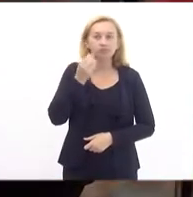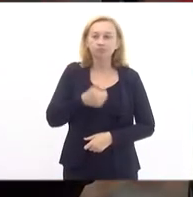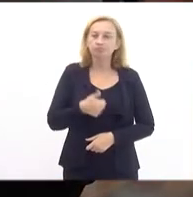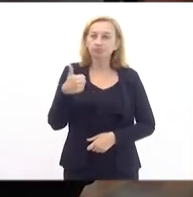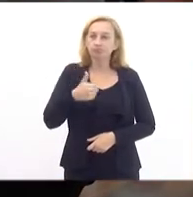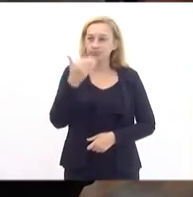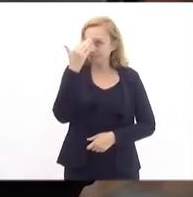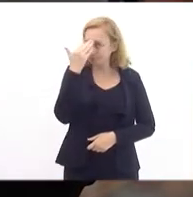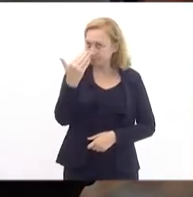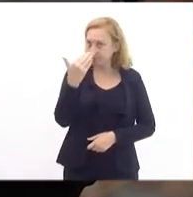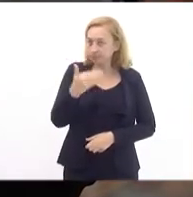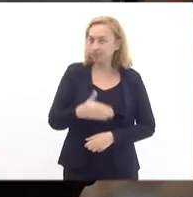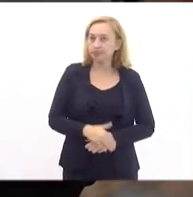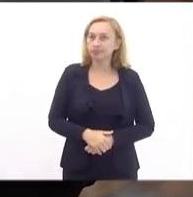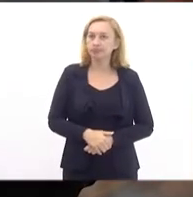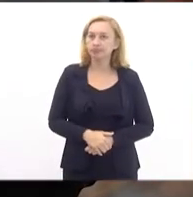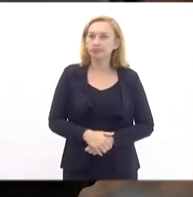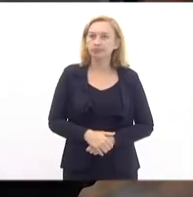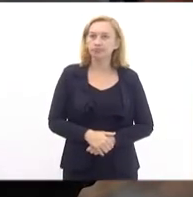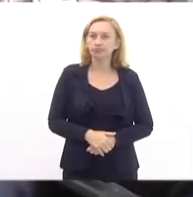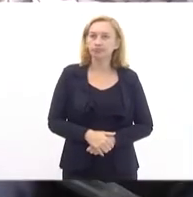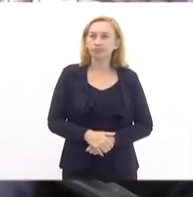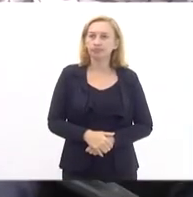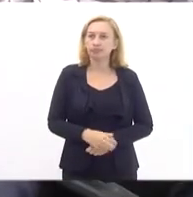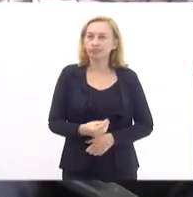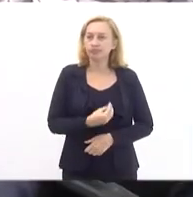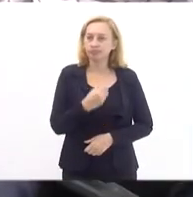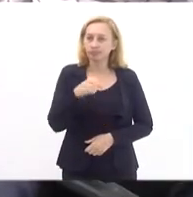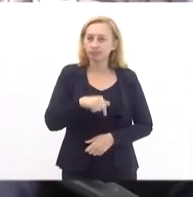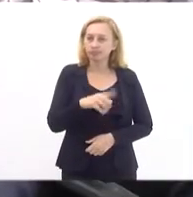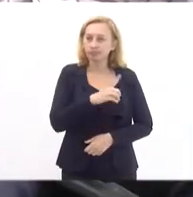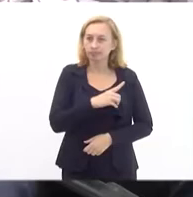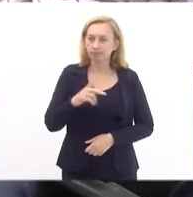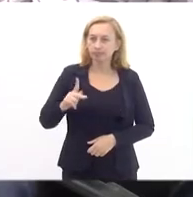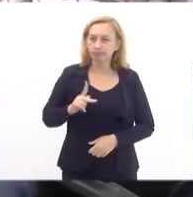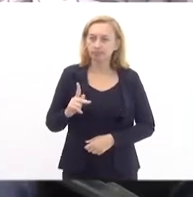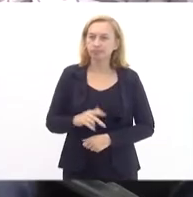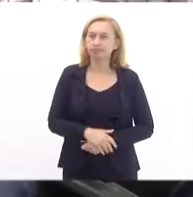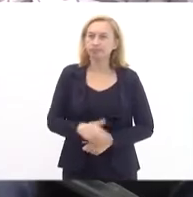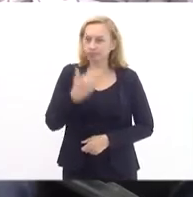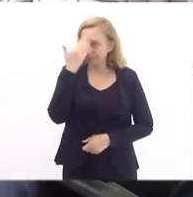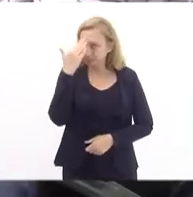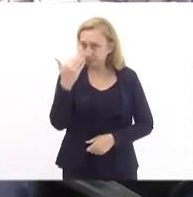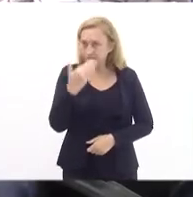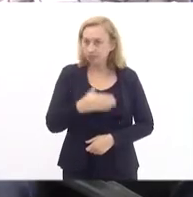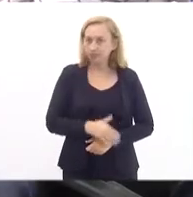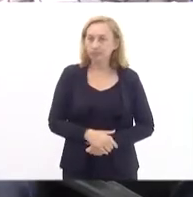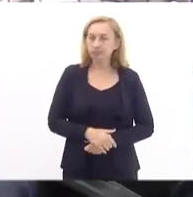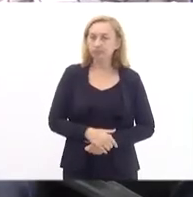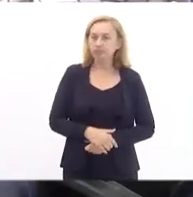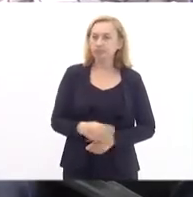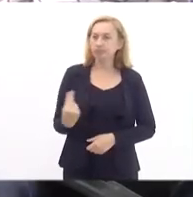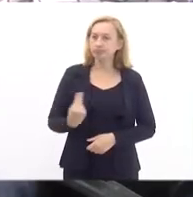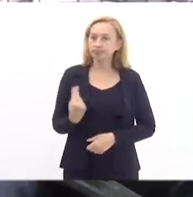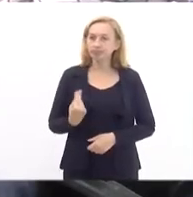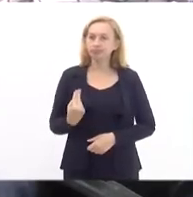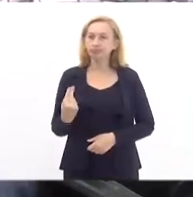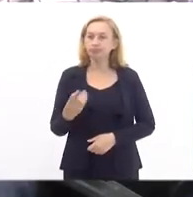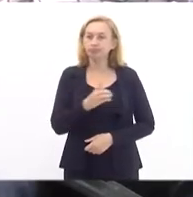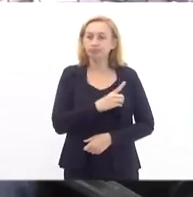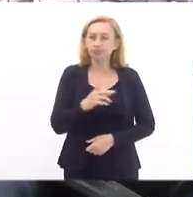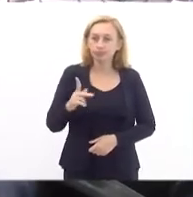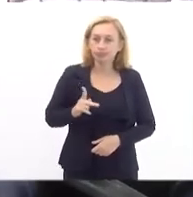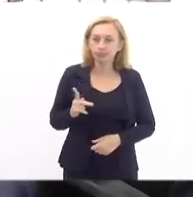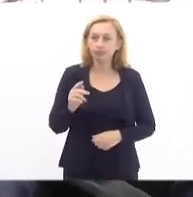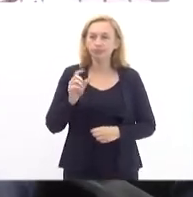Primeiramente, agradeço a participação aqui da Defensoria Pública. Agradeço, em nome aqui da Defensoria Pública, a deputada